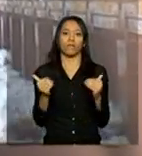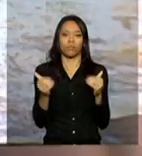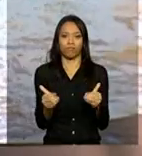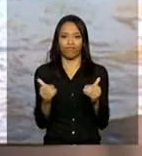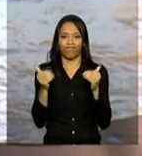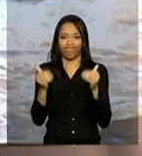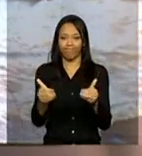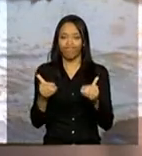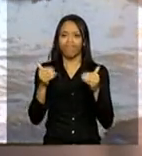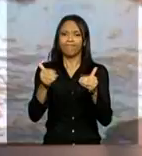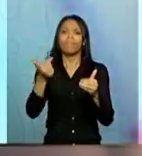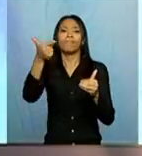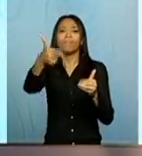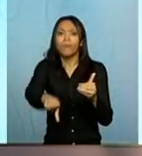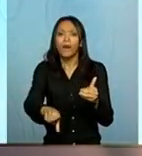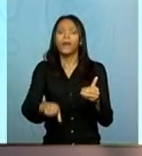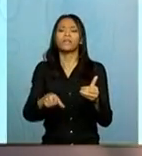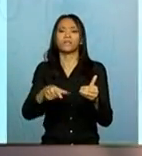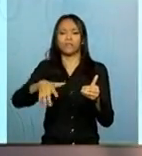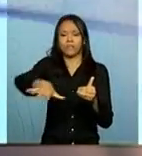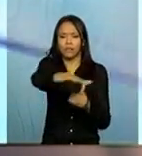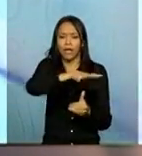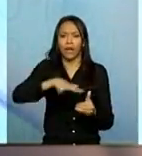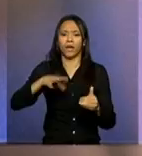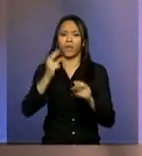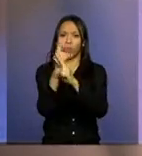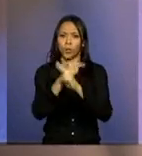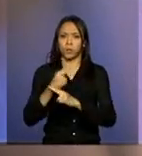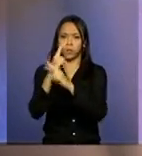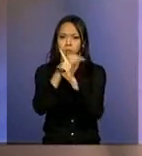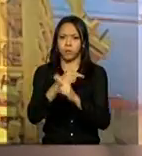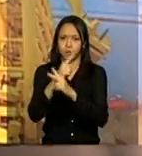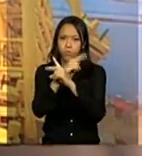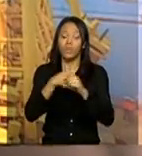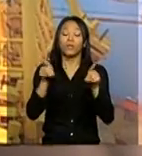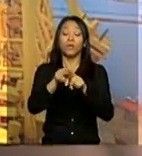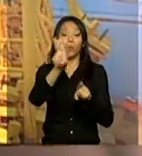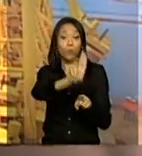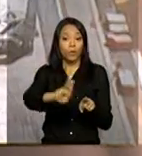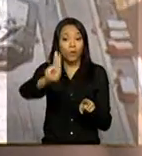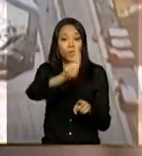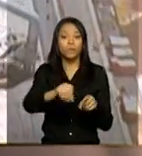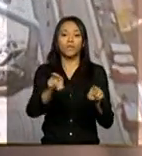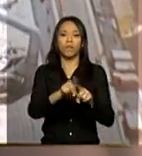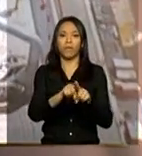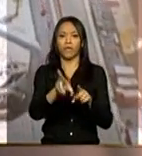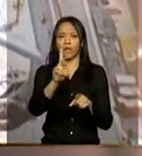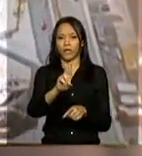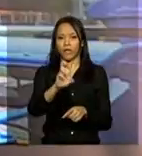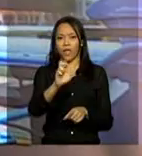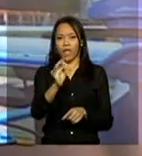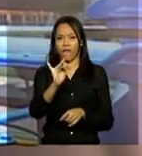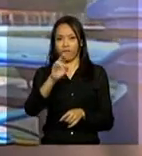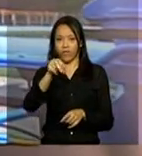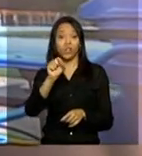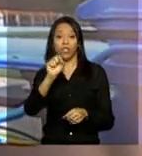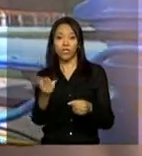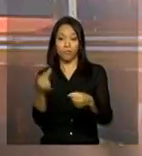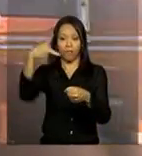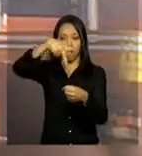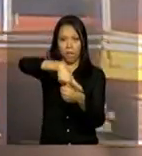área, aumentando a capacidade do parque gerador brasileiro, ampliando a exploração e refino do nosso petróleo e gás natural